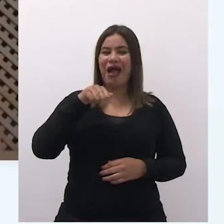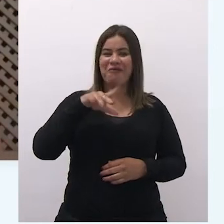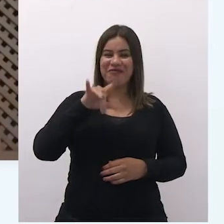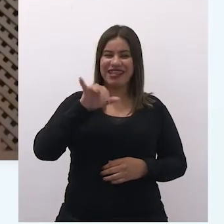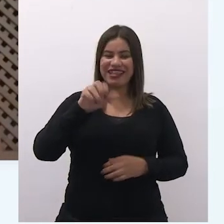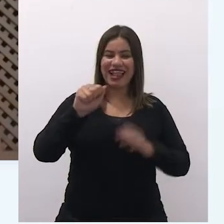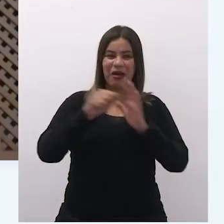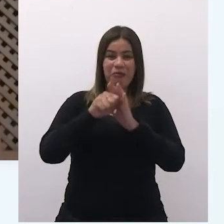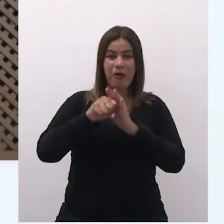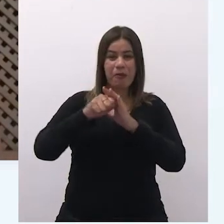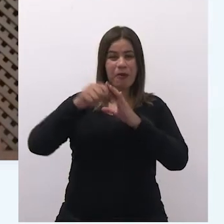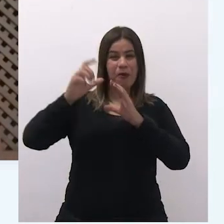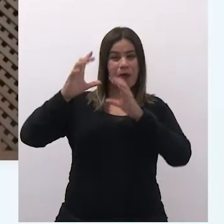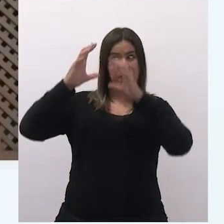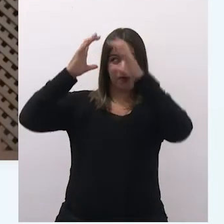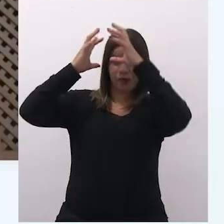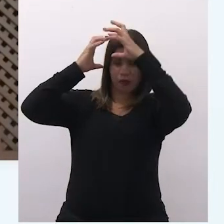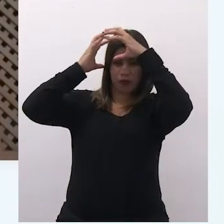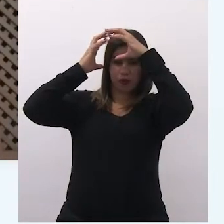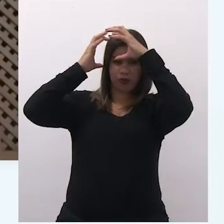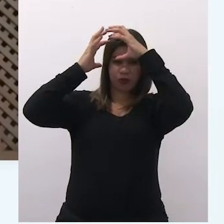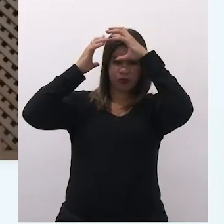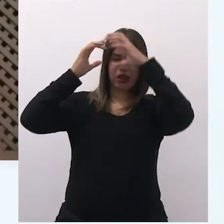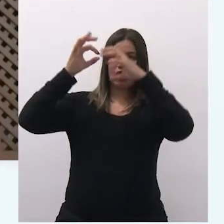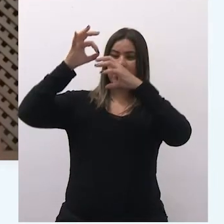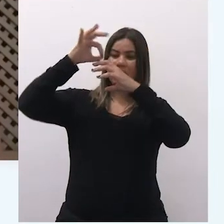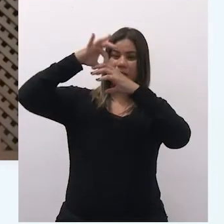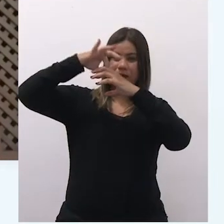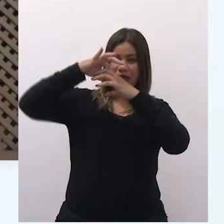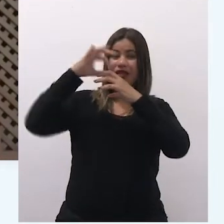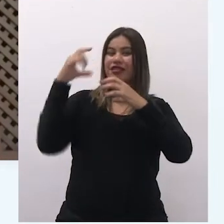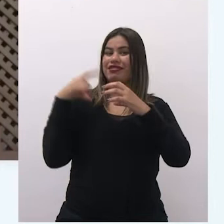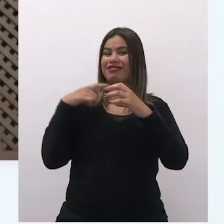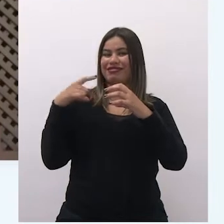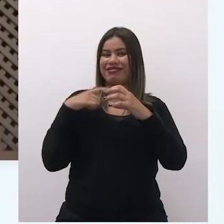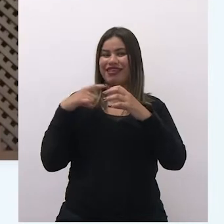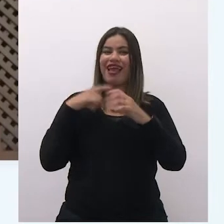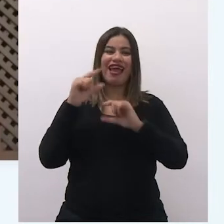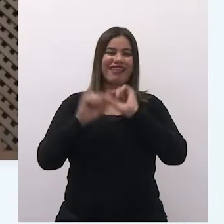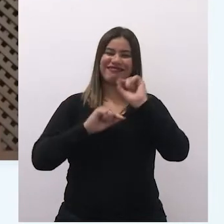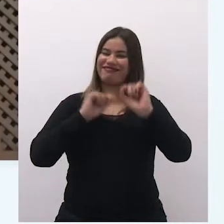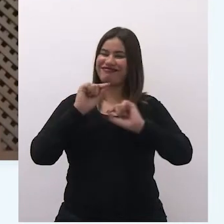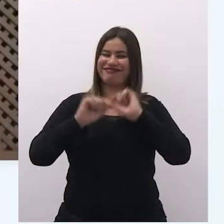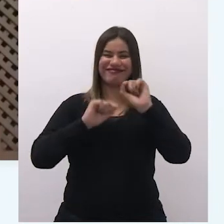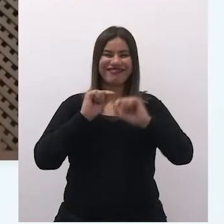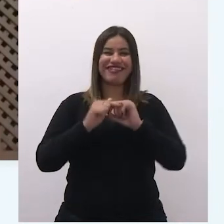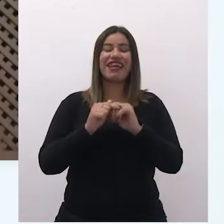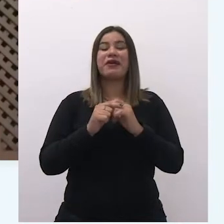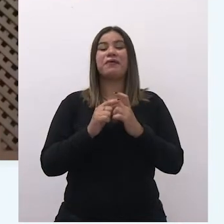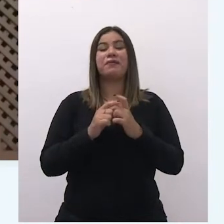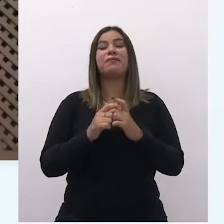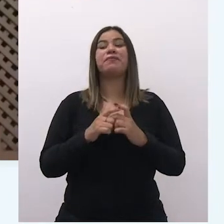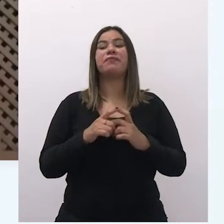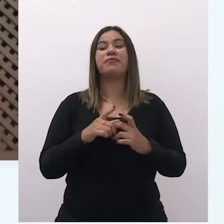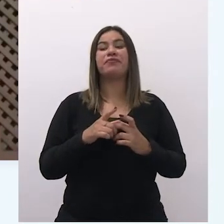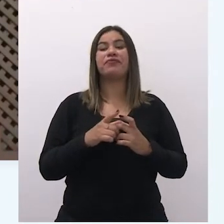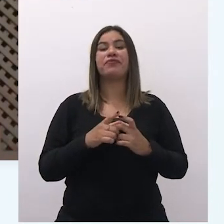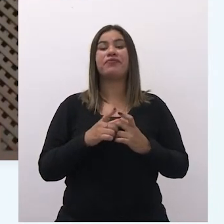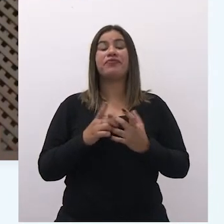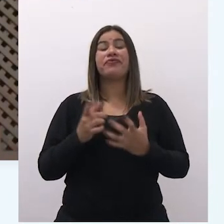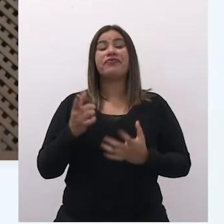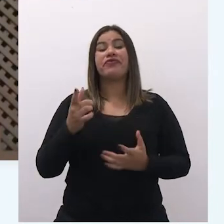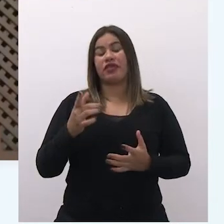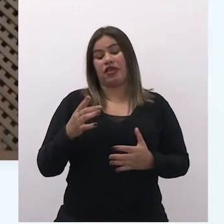ela é responsável um pouco pela questão da regulação emocional. Então, no sistema de recompensa, o que acontece? A gente